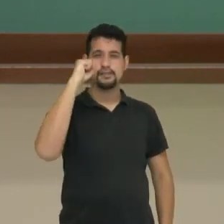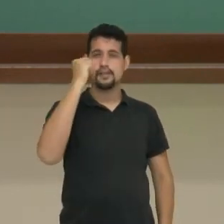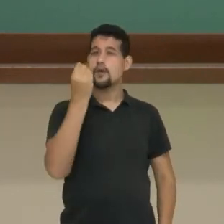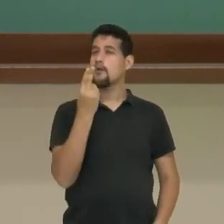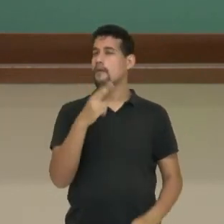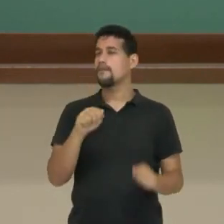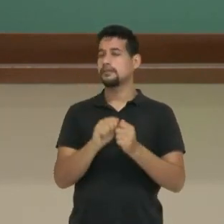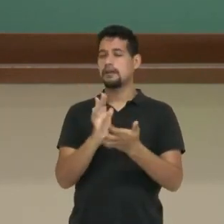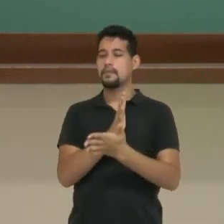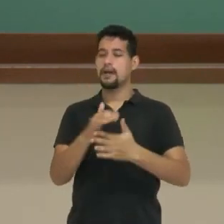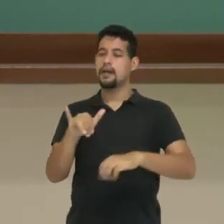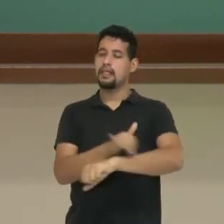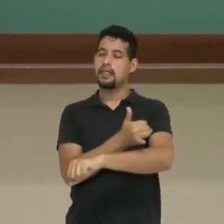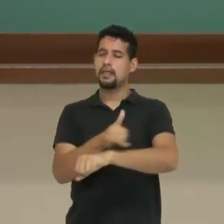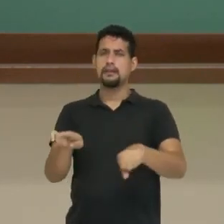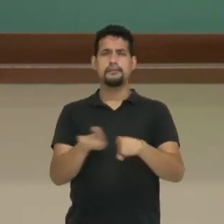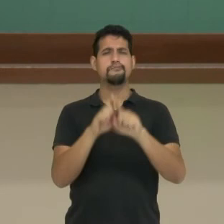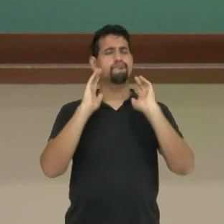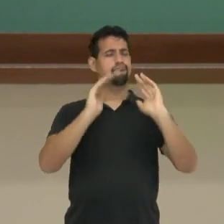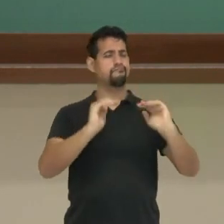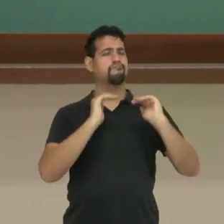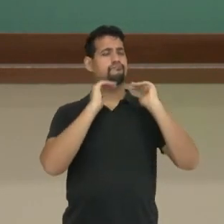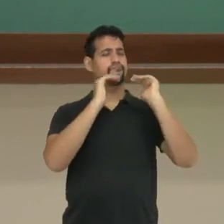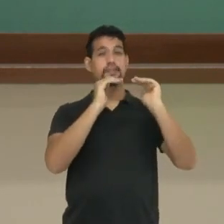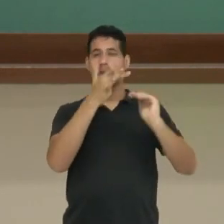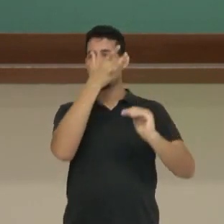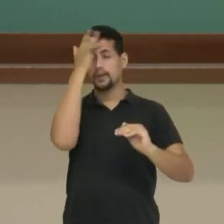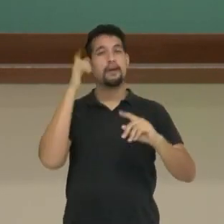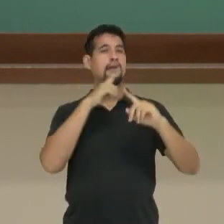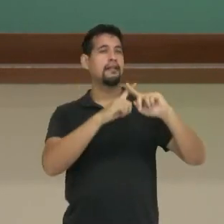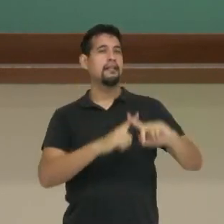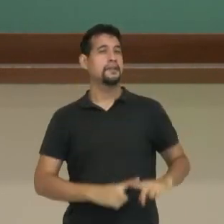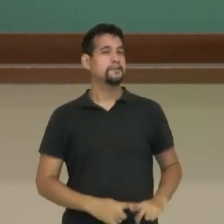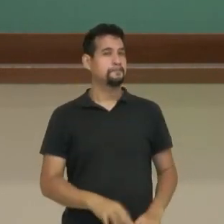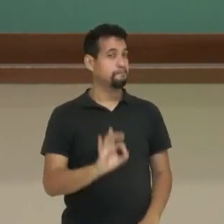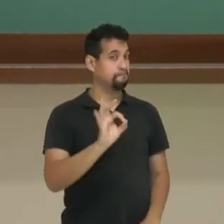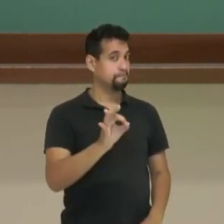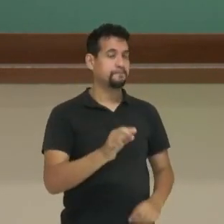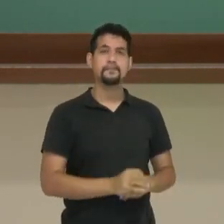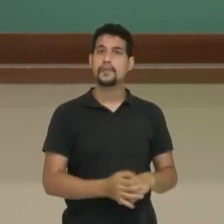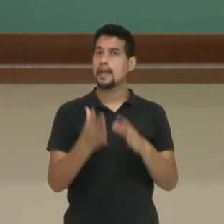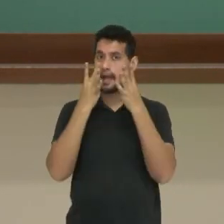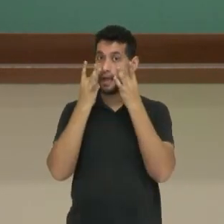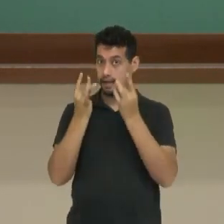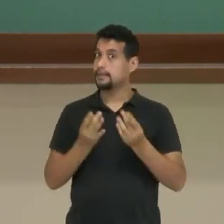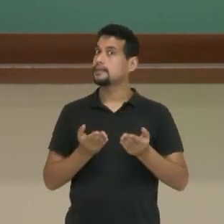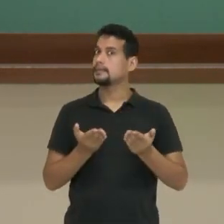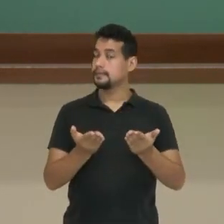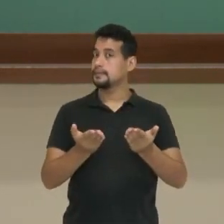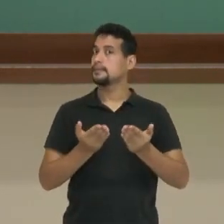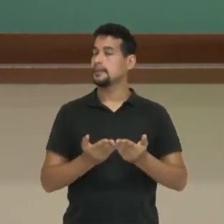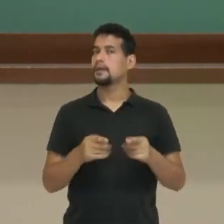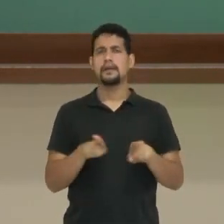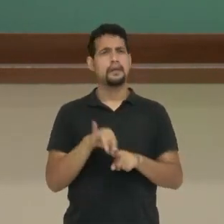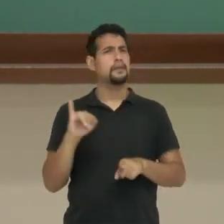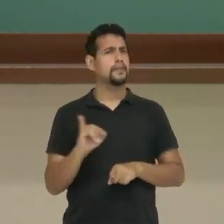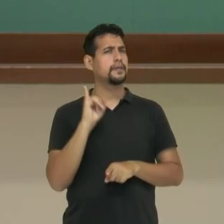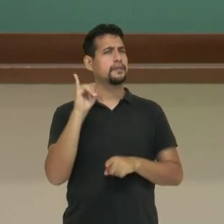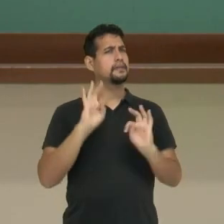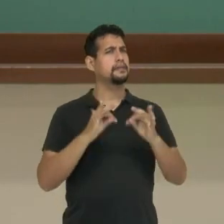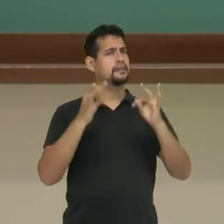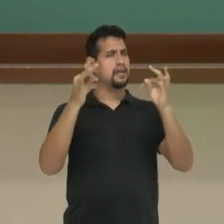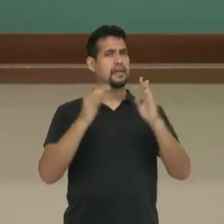as estratégias para superar esse adversário, certo? Atentem para isso, vale mais a técnica do que